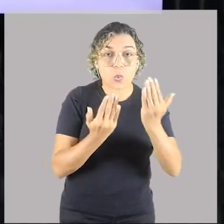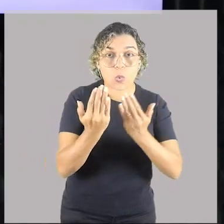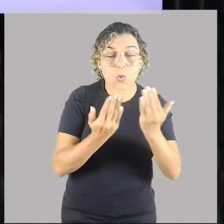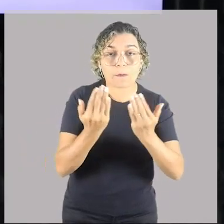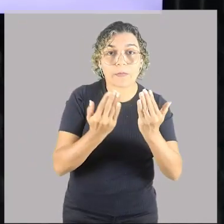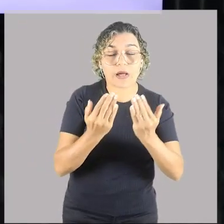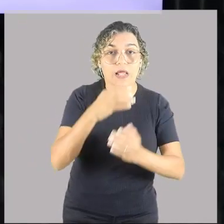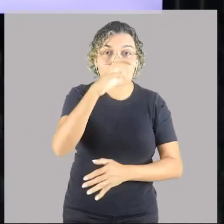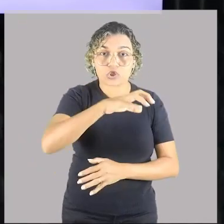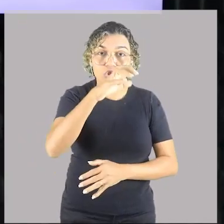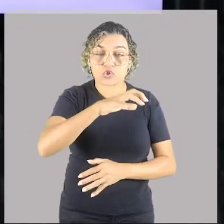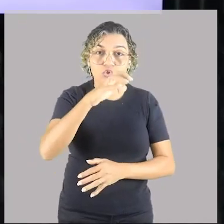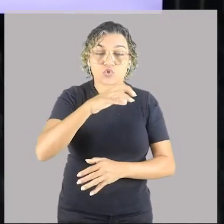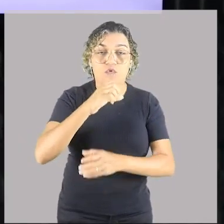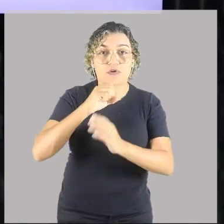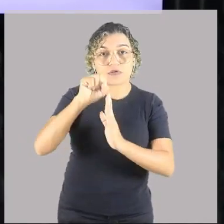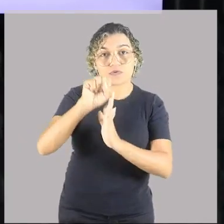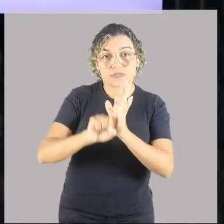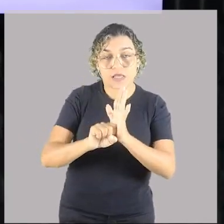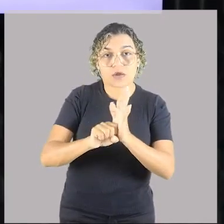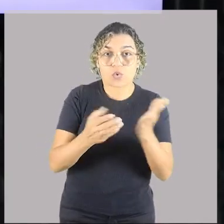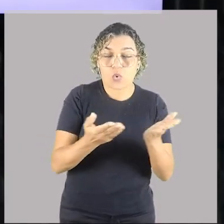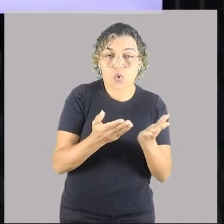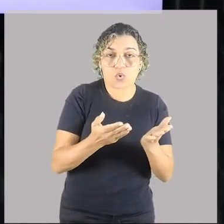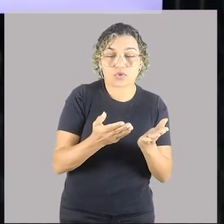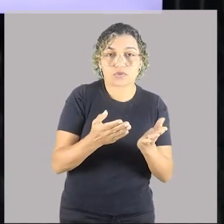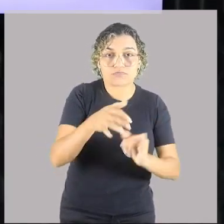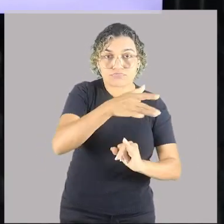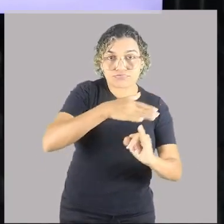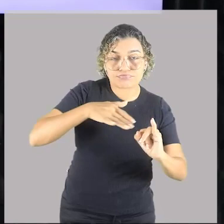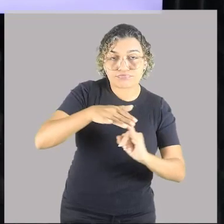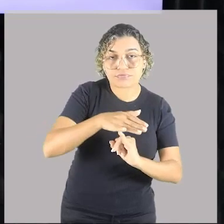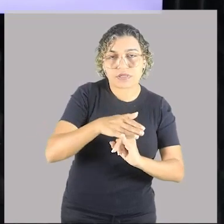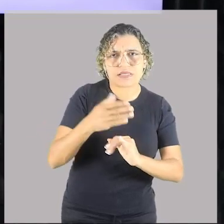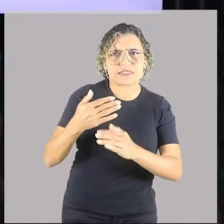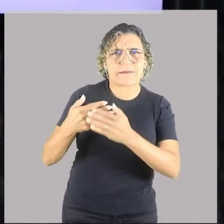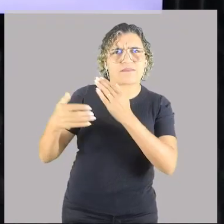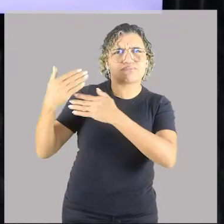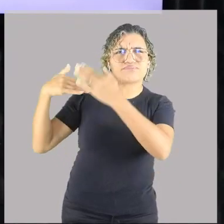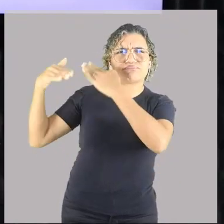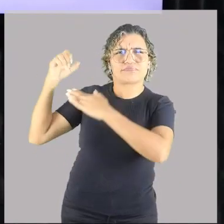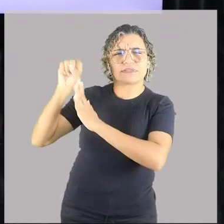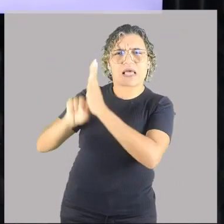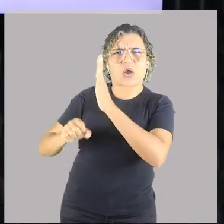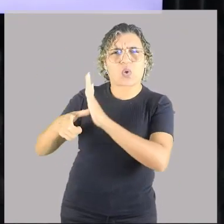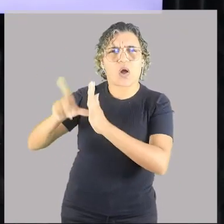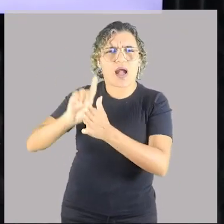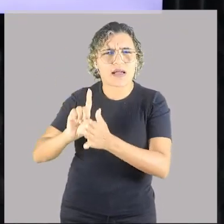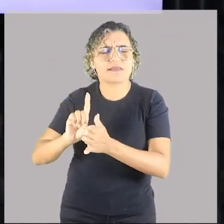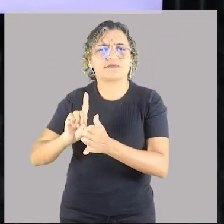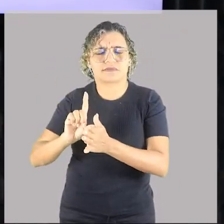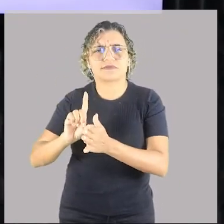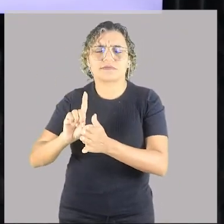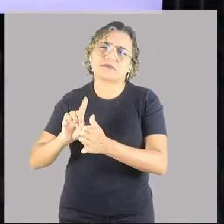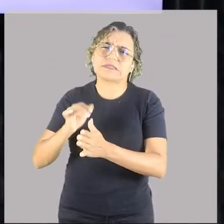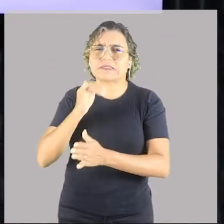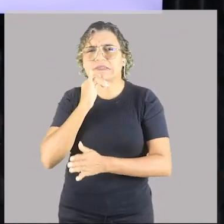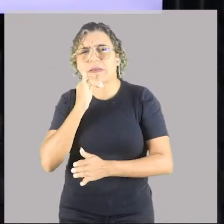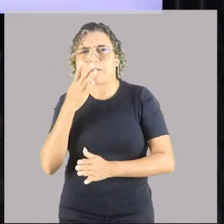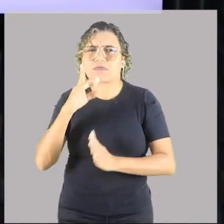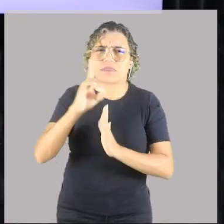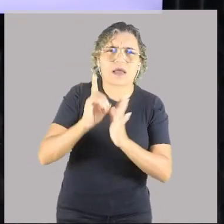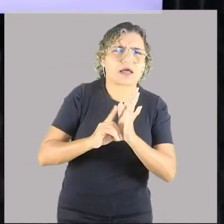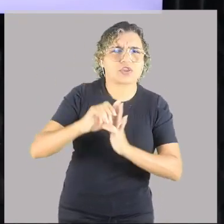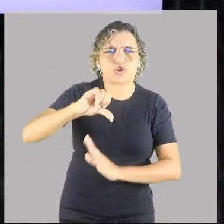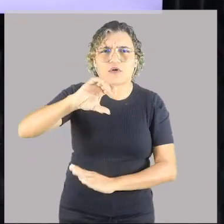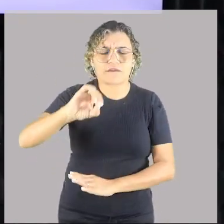comparação das chuvas do século atual na ilha de Upoaçu, lá para o século anterior, muito próximo aqui na